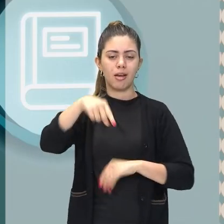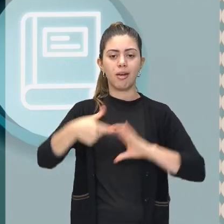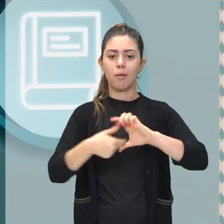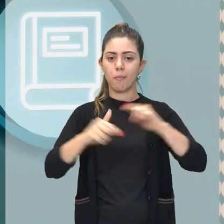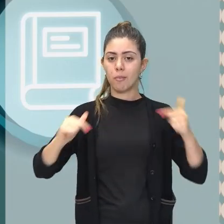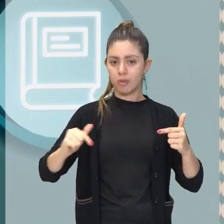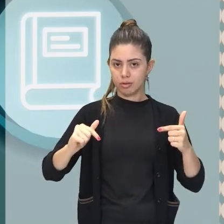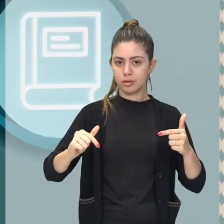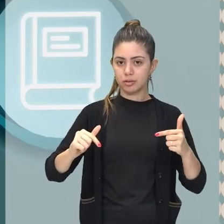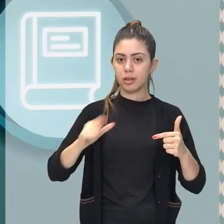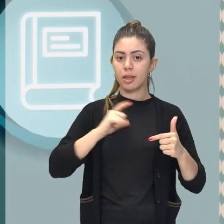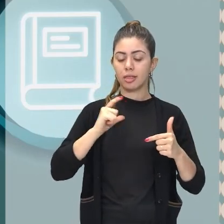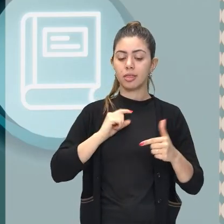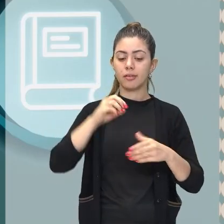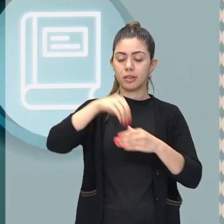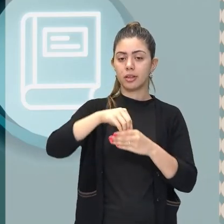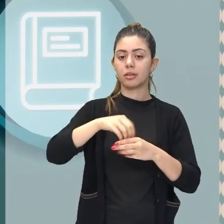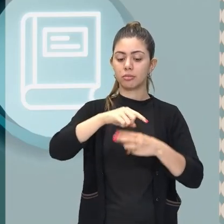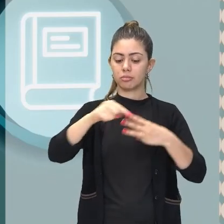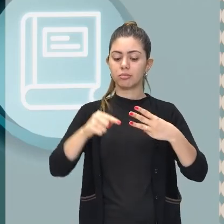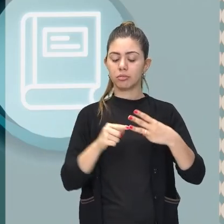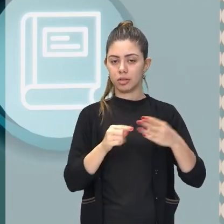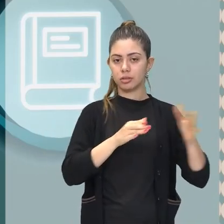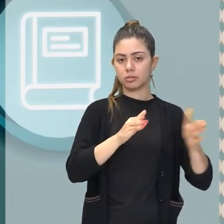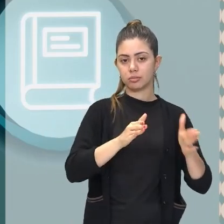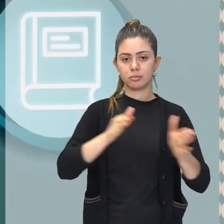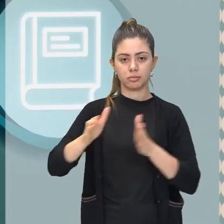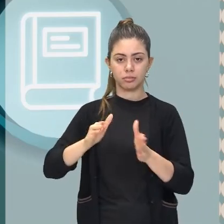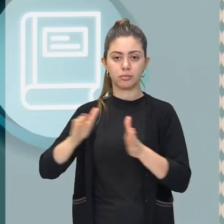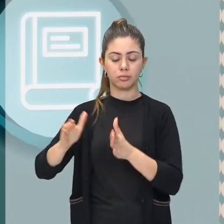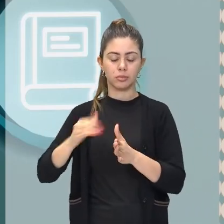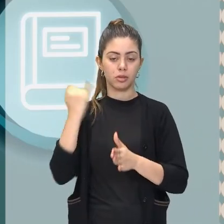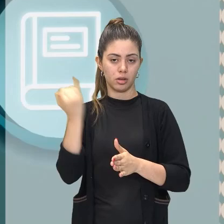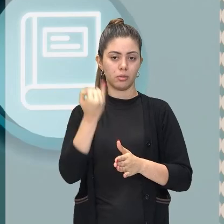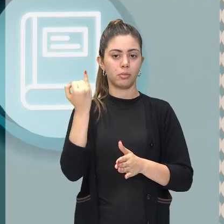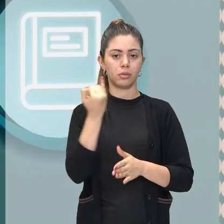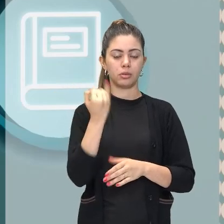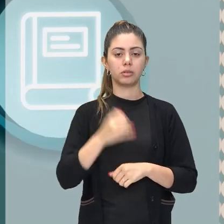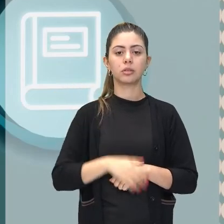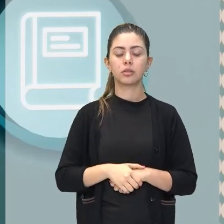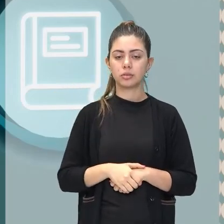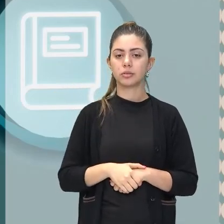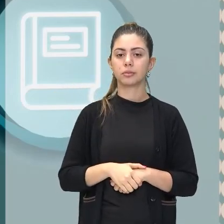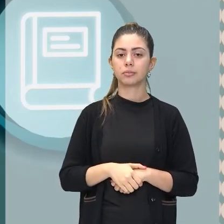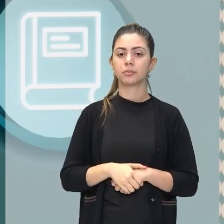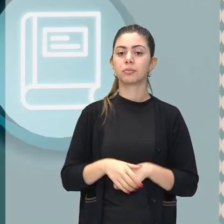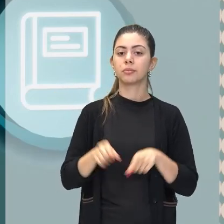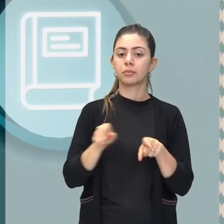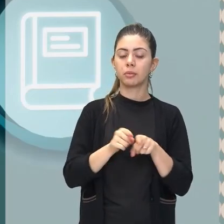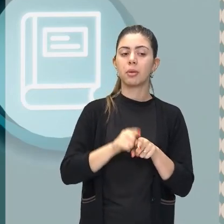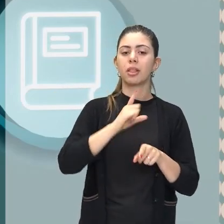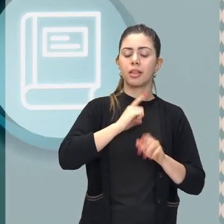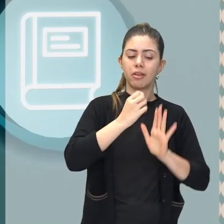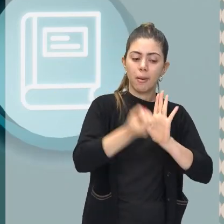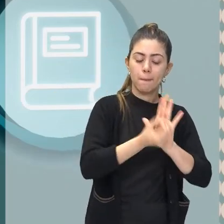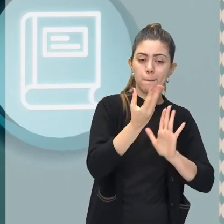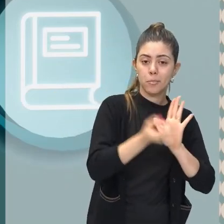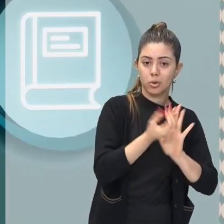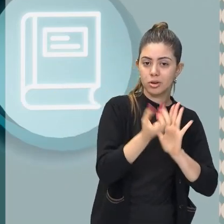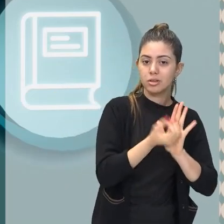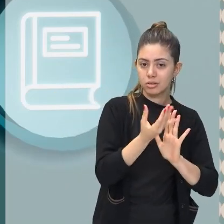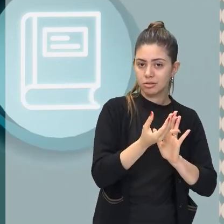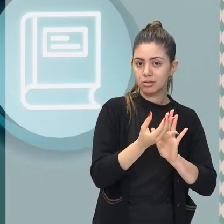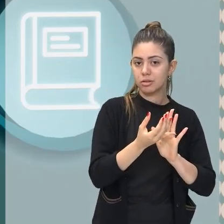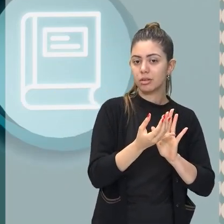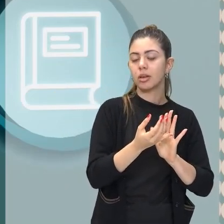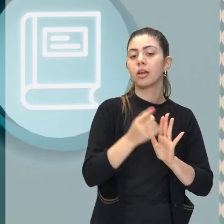modernismo teve 3 fases, né? Super importantes. Teve bastante ali poesia e prosa, lembrando